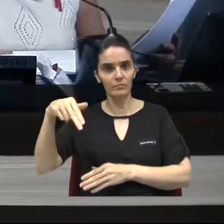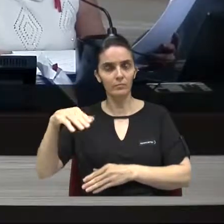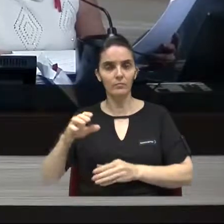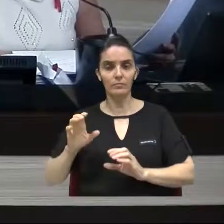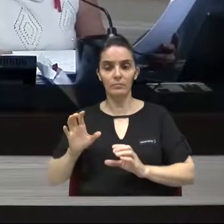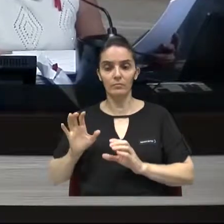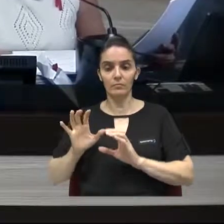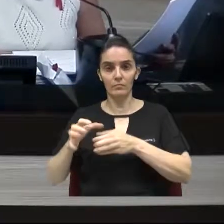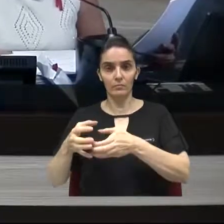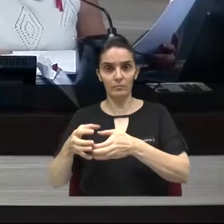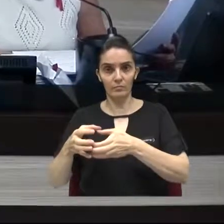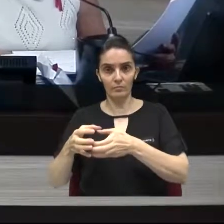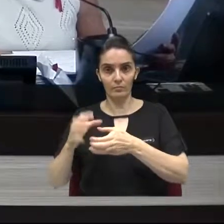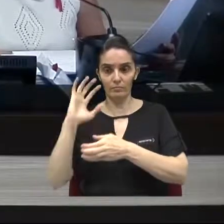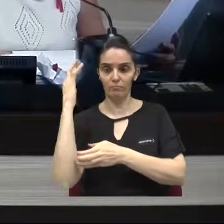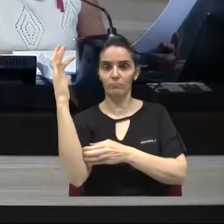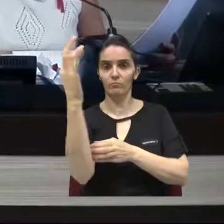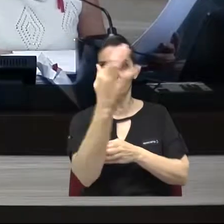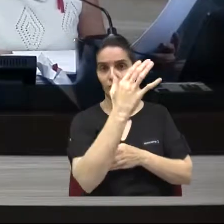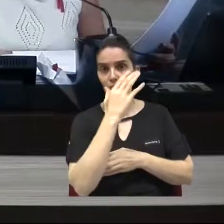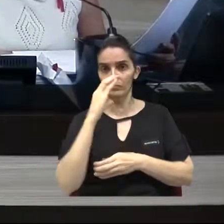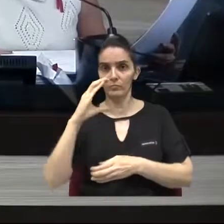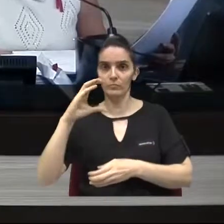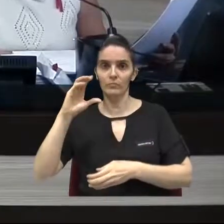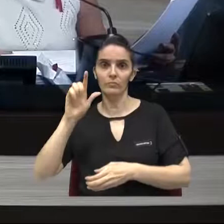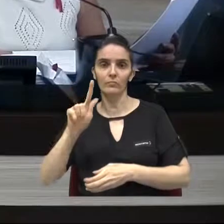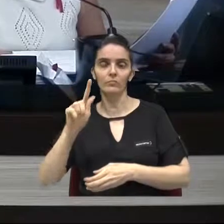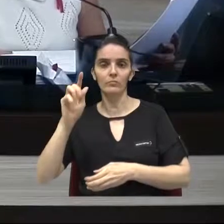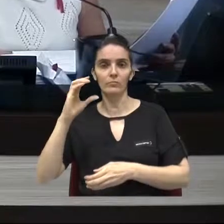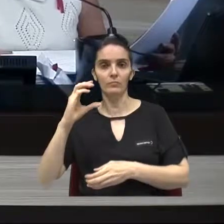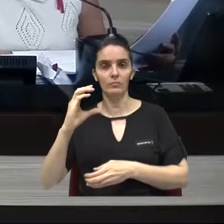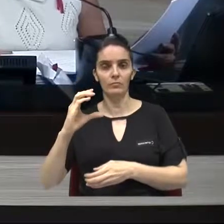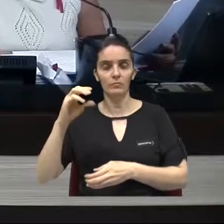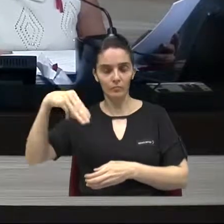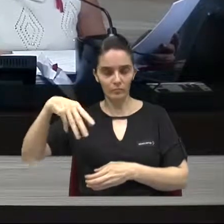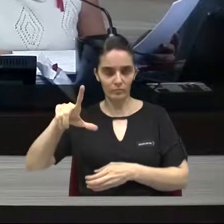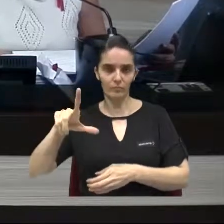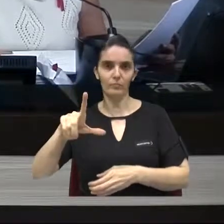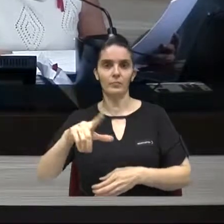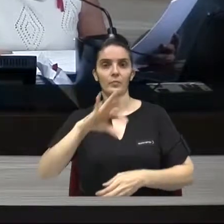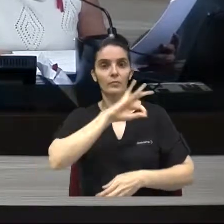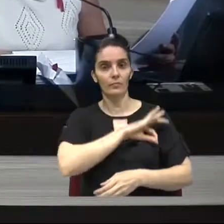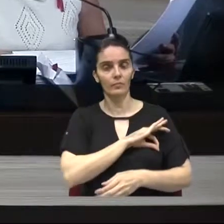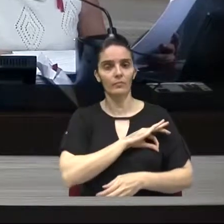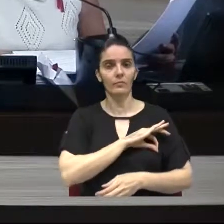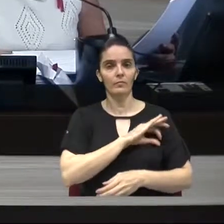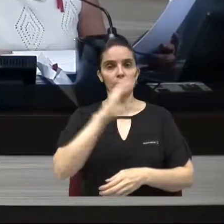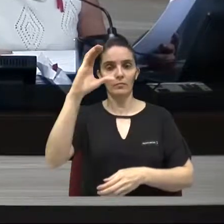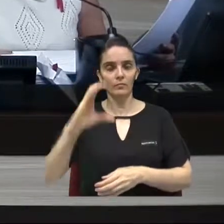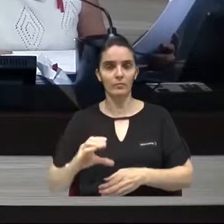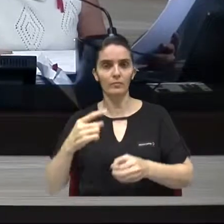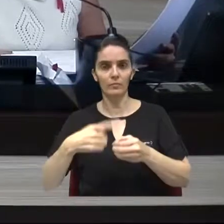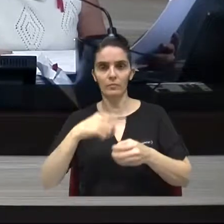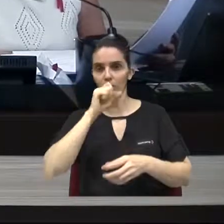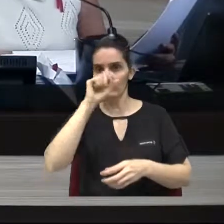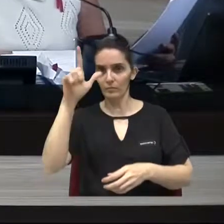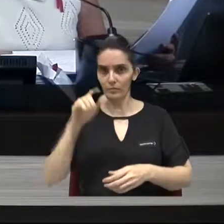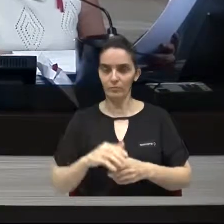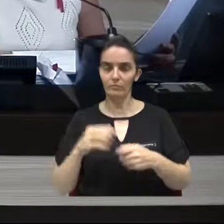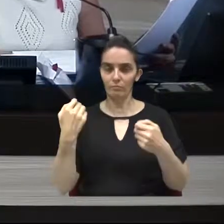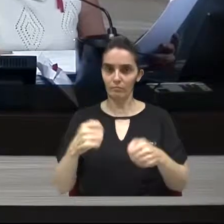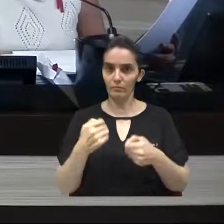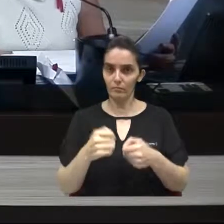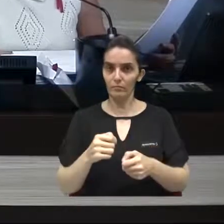Pelotão Ambiental, da GCML, Guarda Civil Municipal de Limeira, considerando a necessidade de